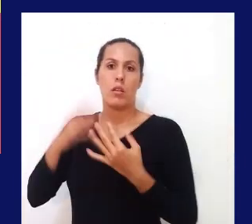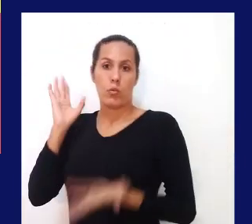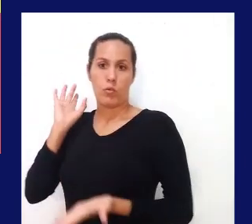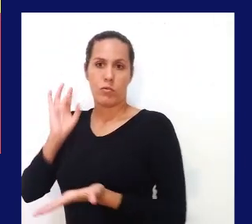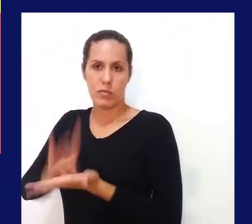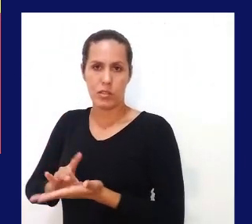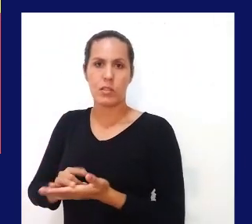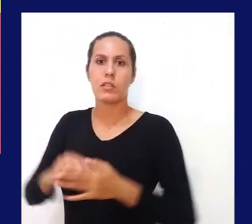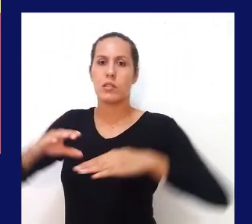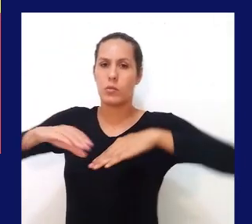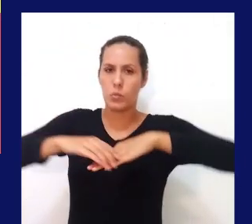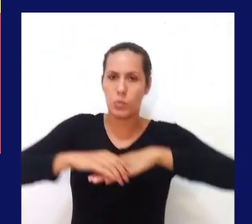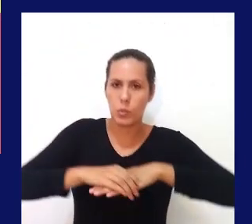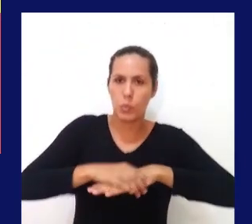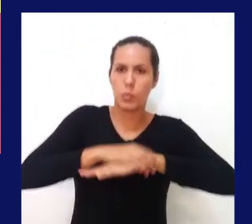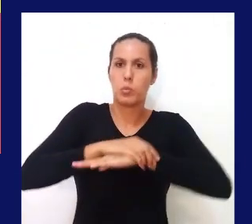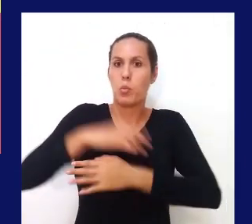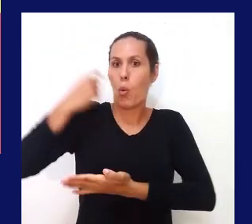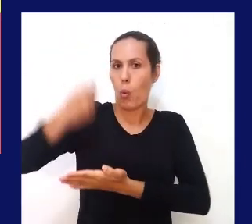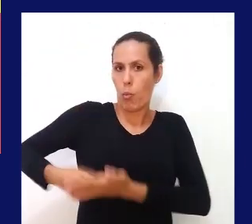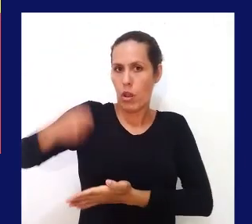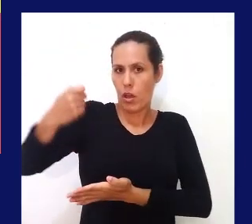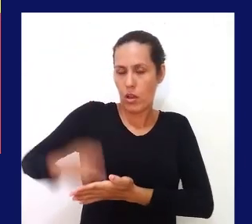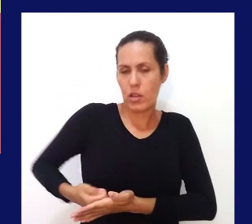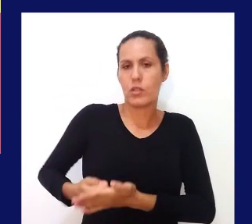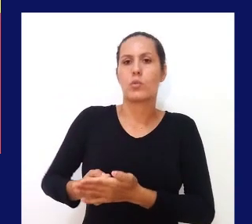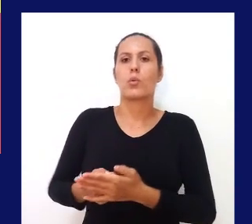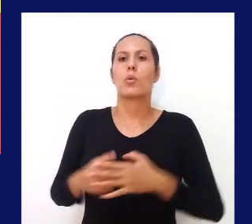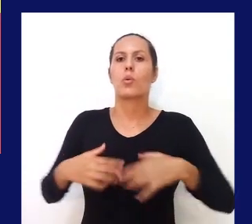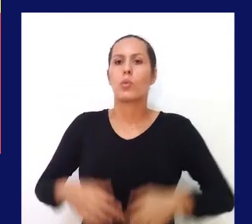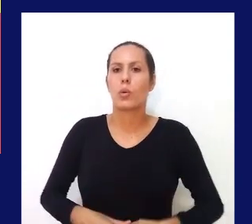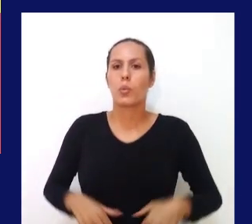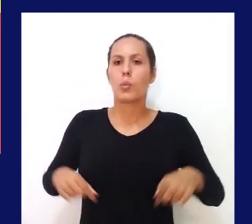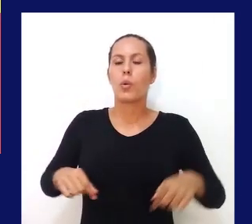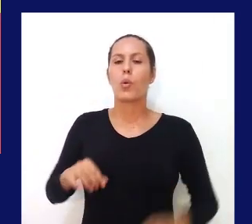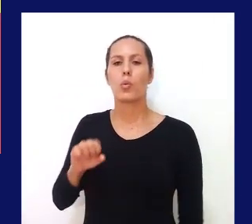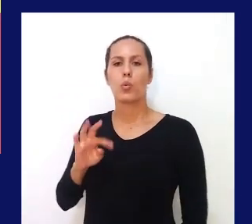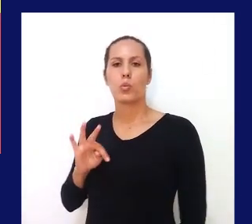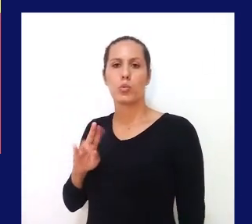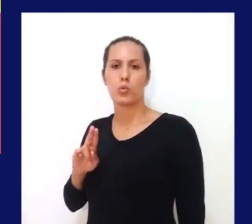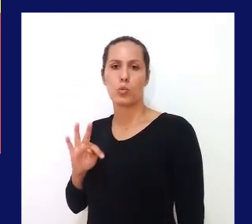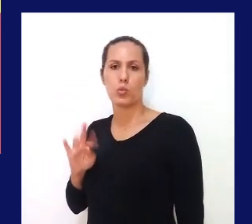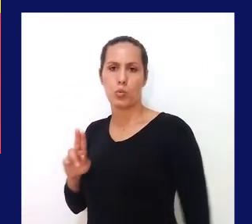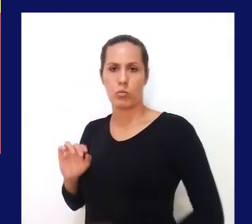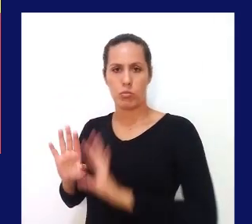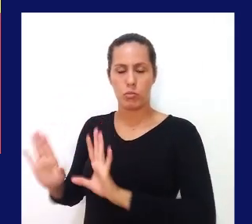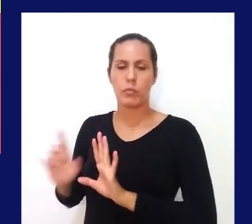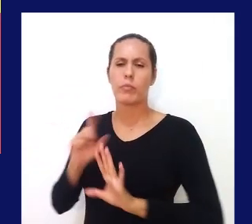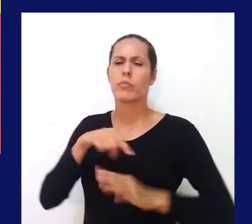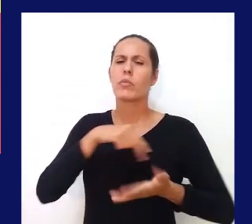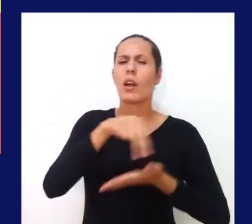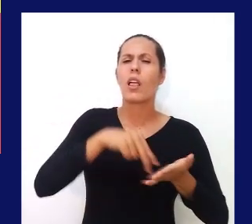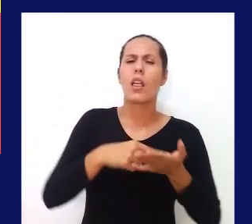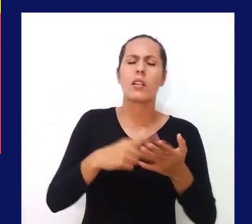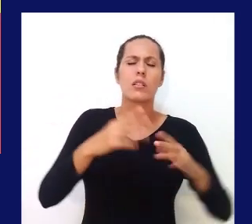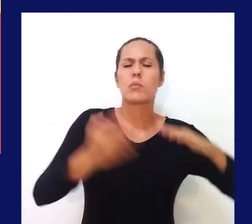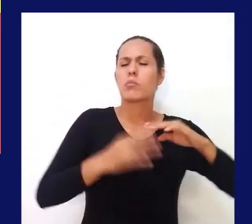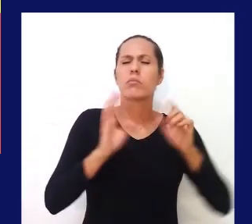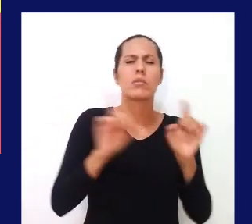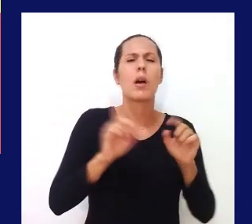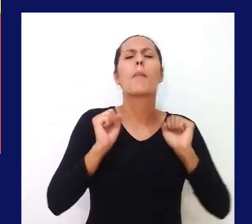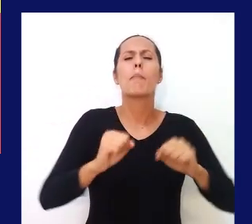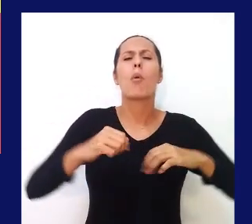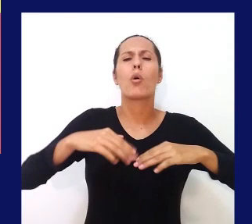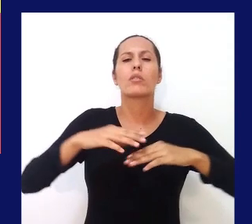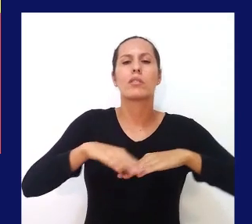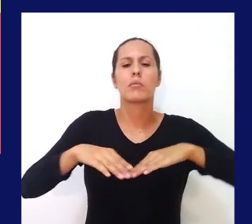uso obrigatório da sapatilha, para as mulheres o tutu, como uma apresentação. E na dança moderna, não.